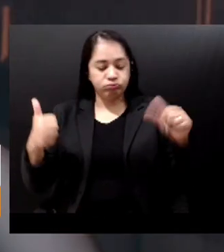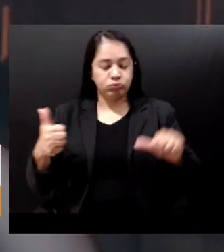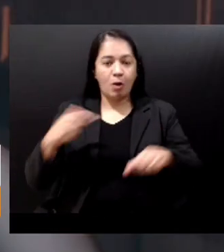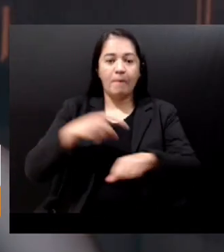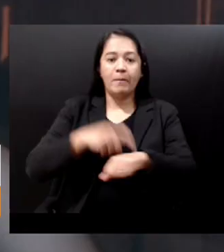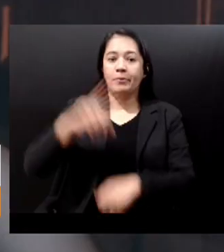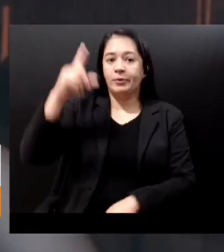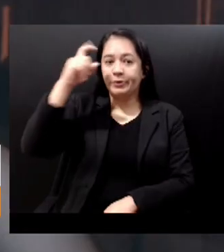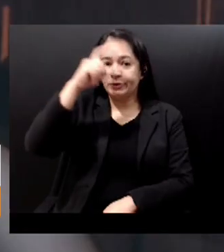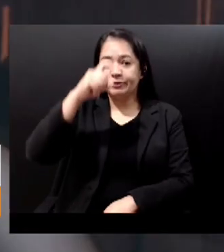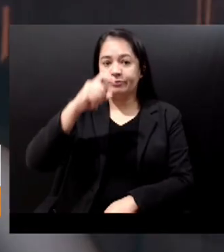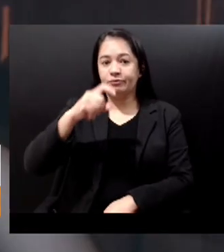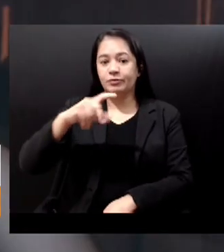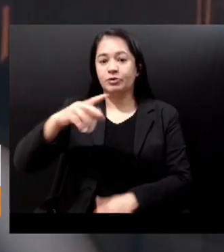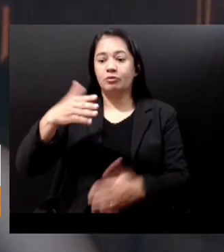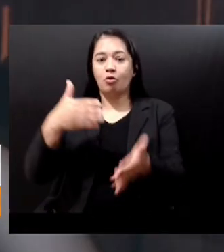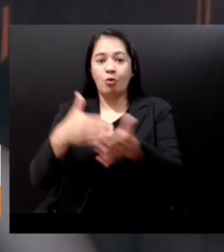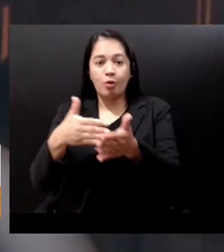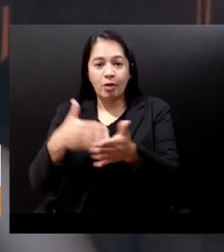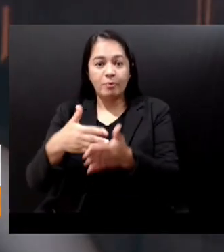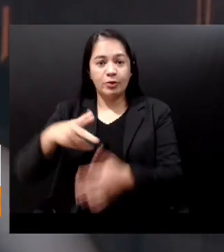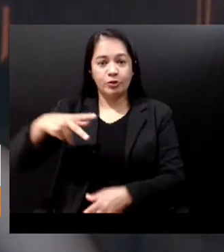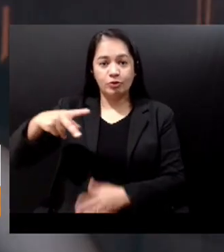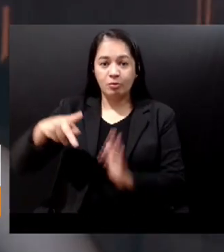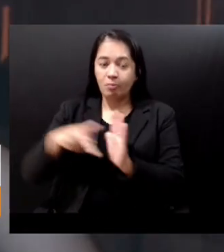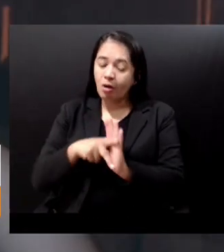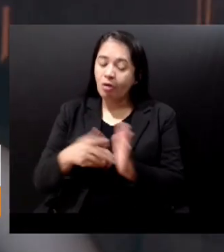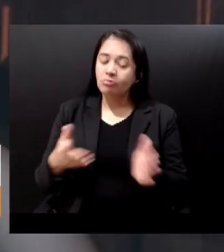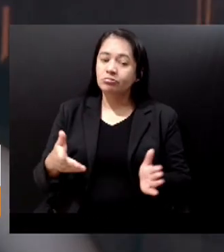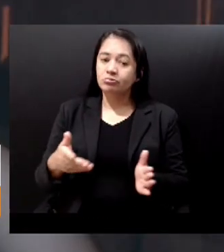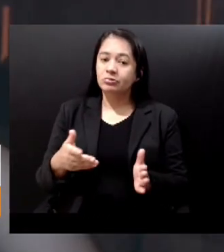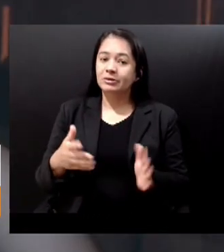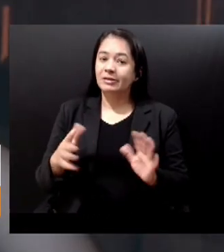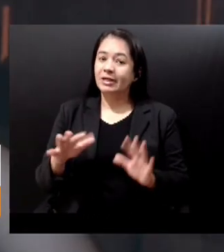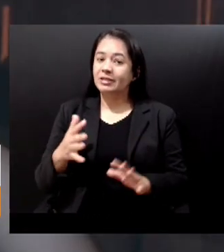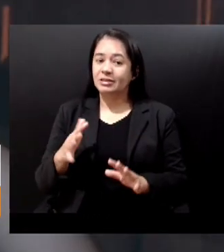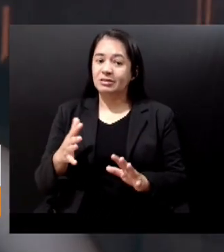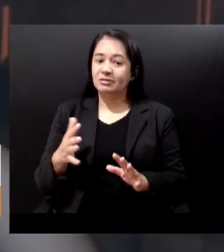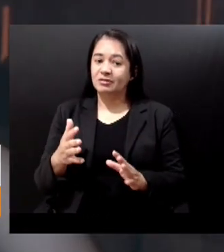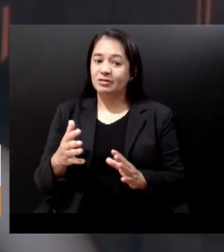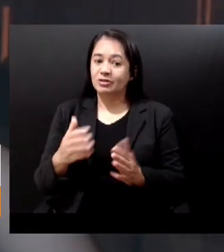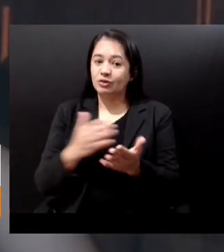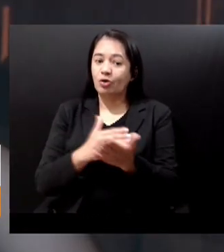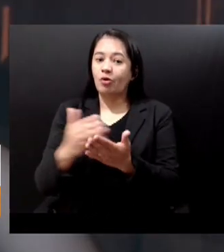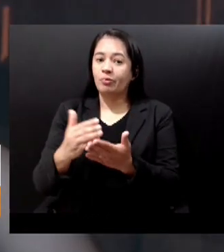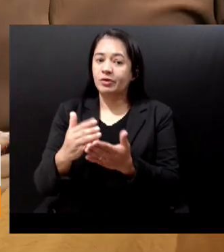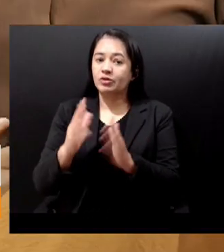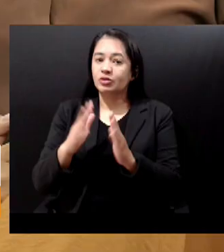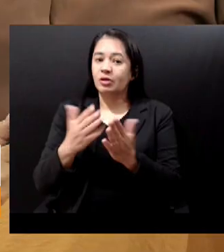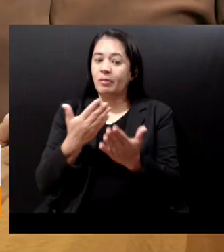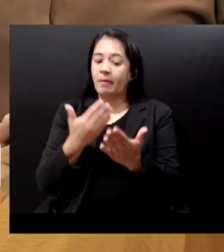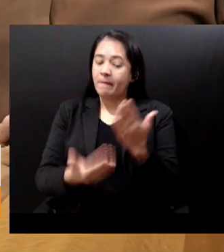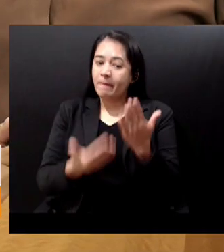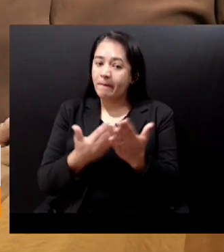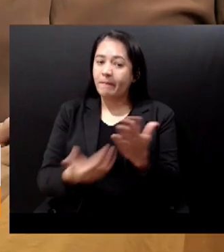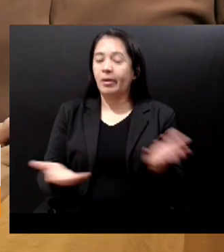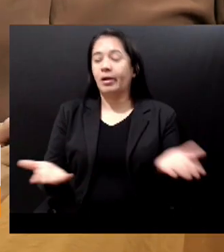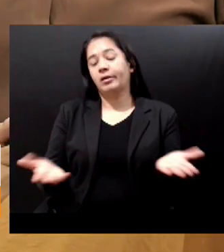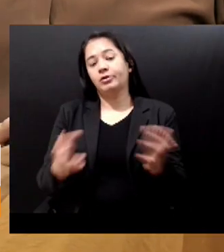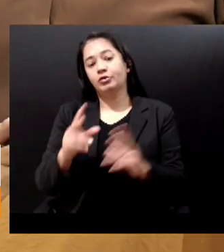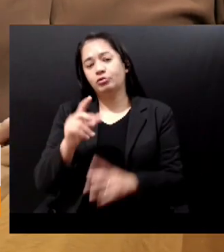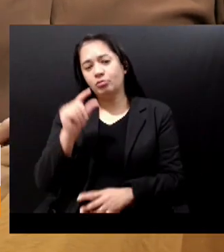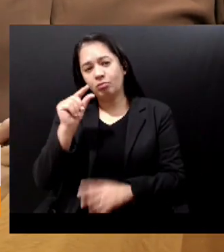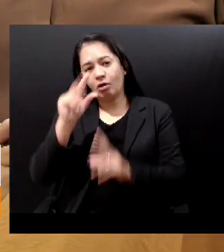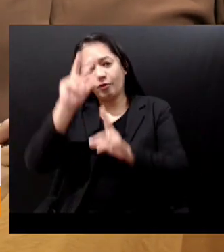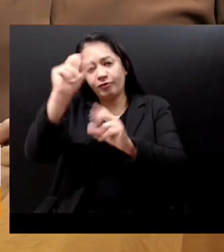próprios limites, talvez esse brilho fugaz que apareça no começo vá perdendo um pouco da força. E também acho que essa